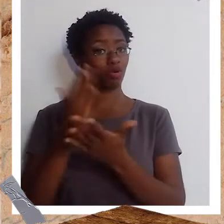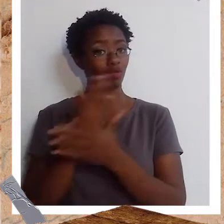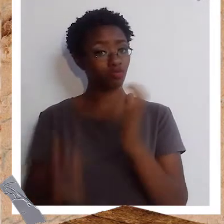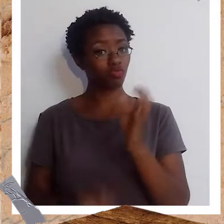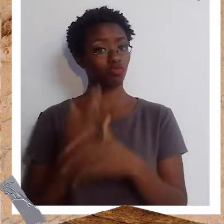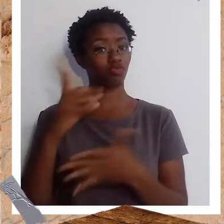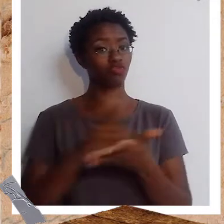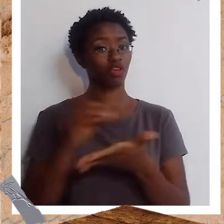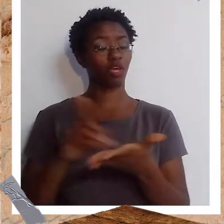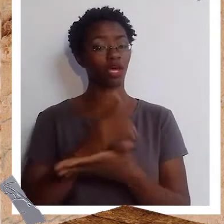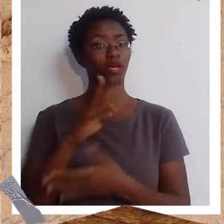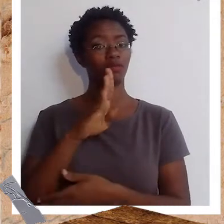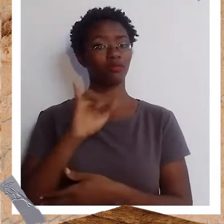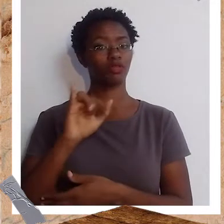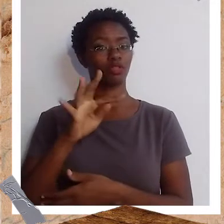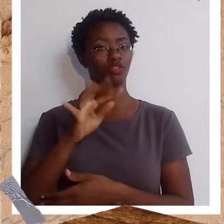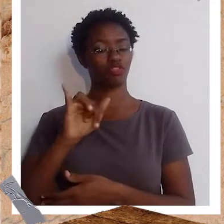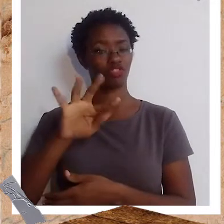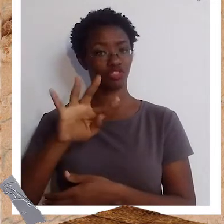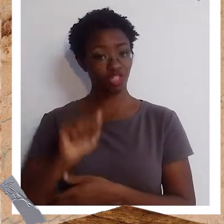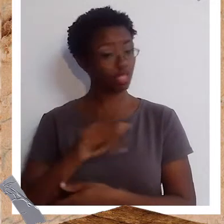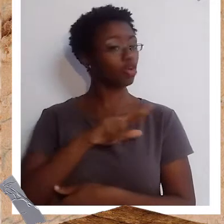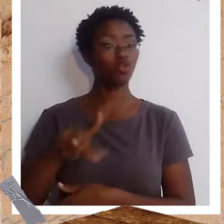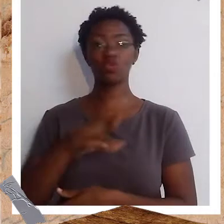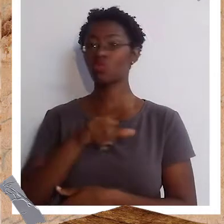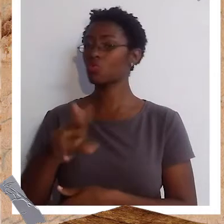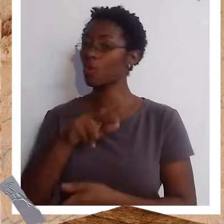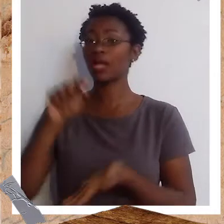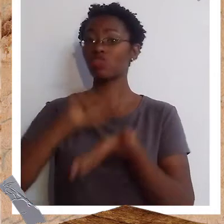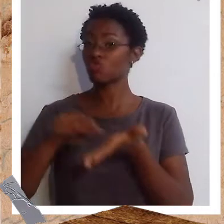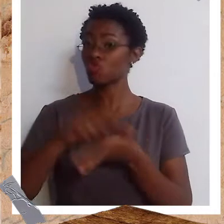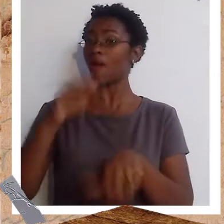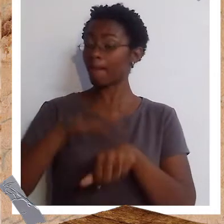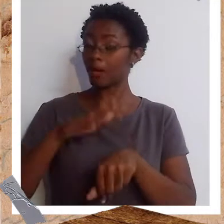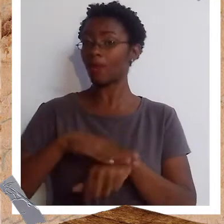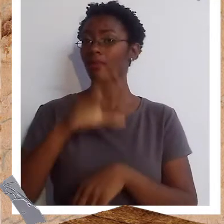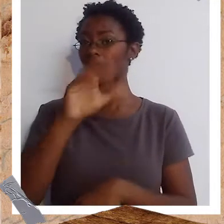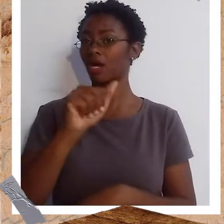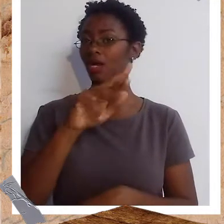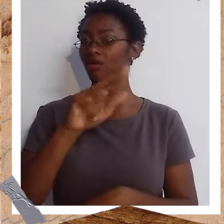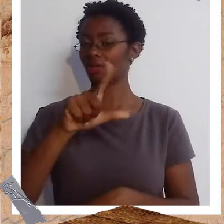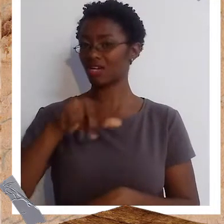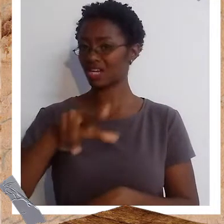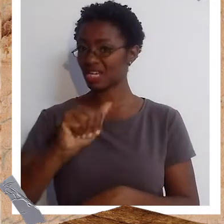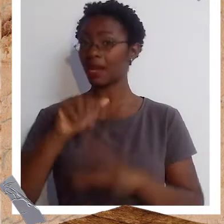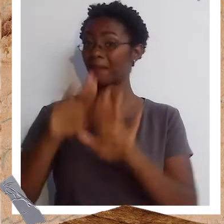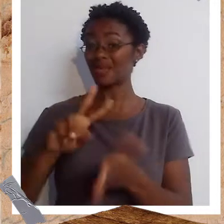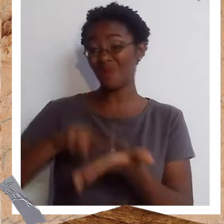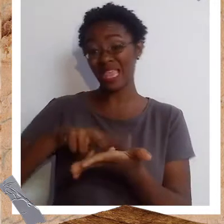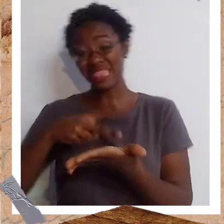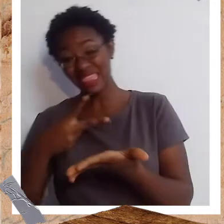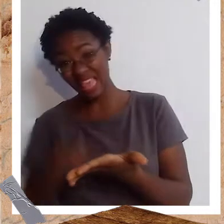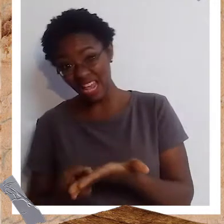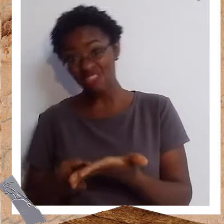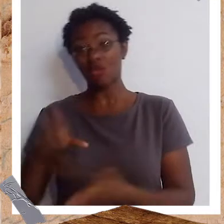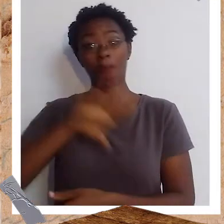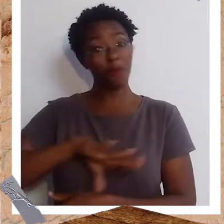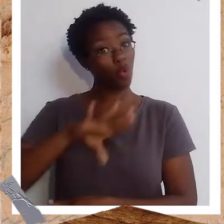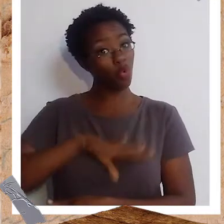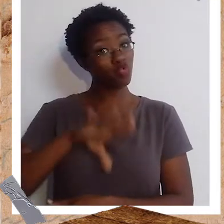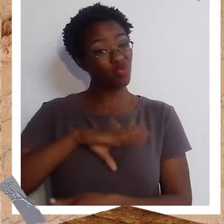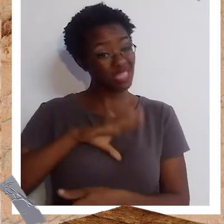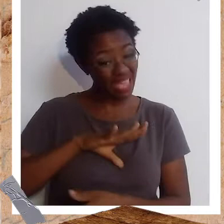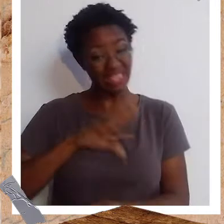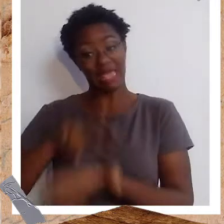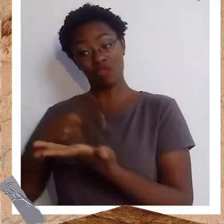versão publicada do Diário de Bitita não foi a partir dos manuscritos de Carolina, mas foi uma tradução para o português a partir